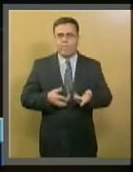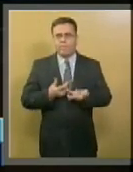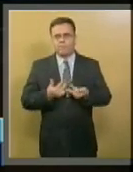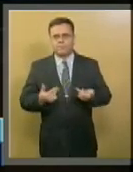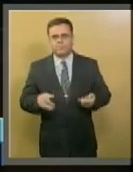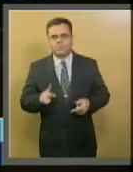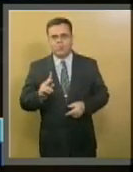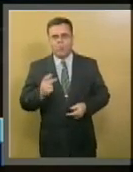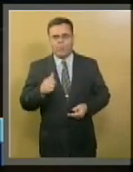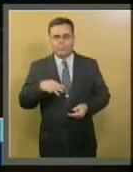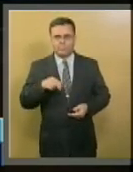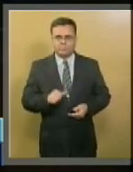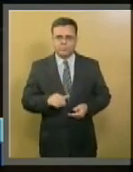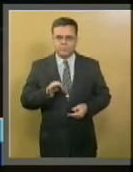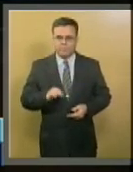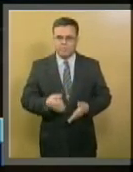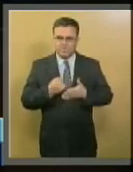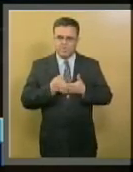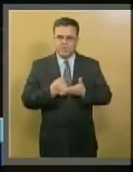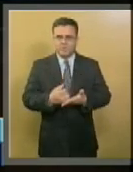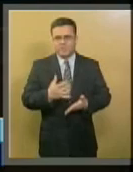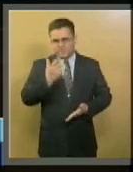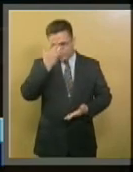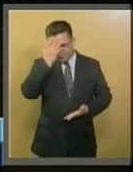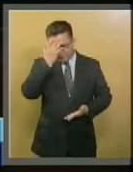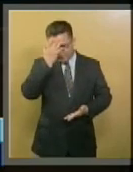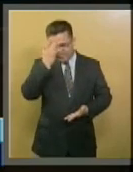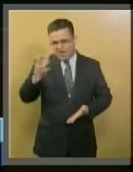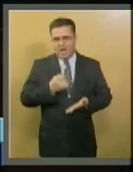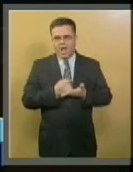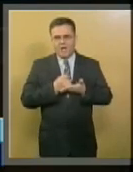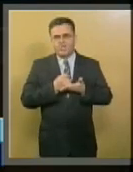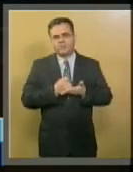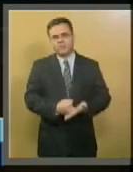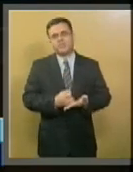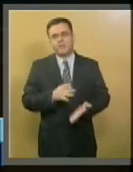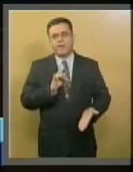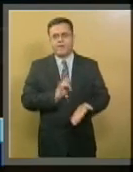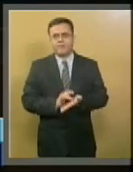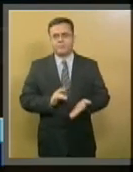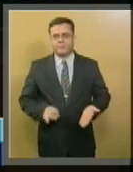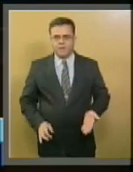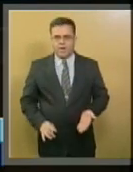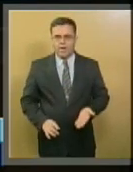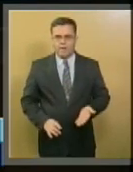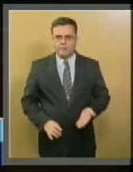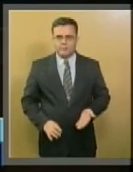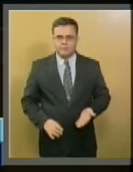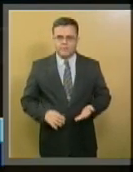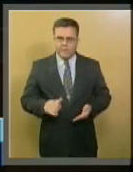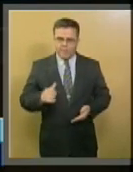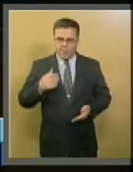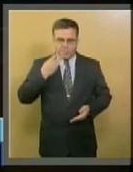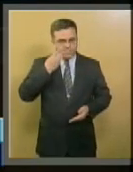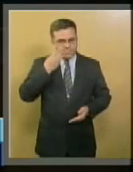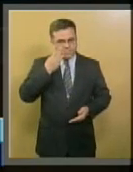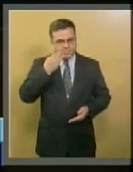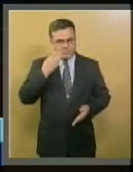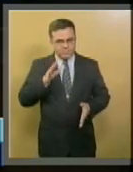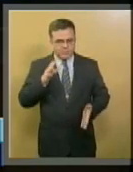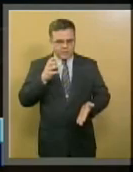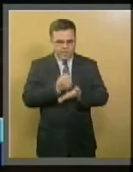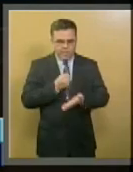AMA, facilitou muito. A gente consegue ajudar muito mais animaizinhos. A Mei Mei foi a última gatinha resgatada pela